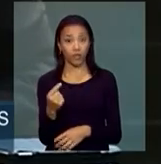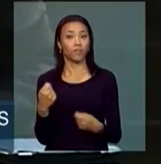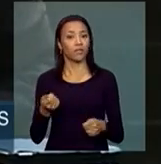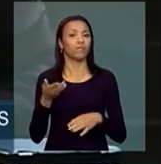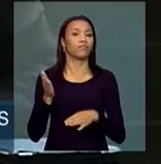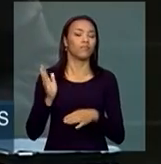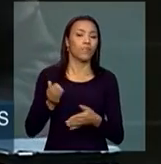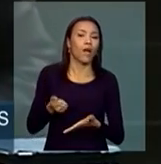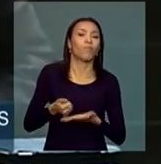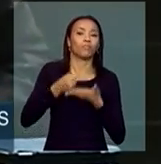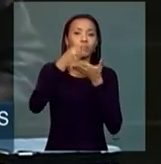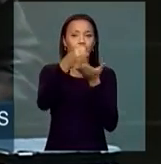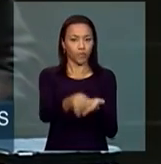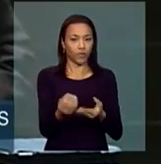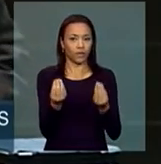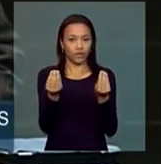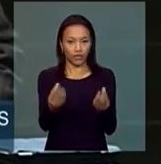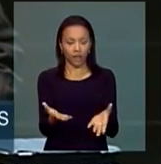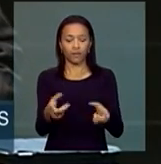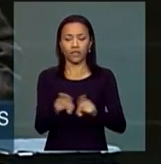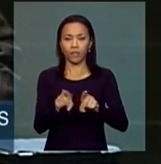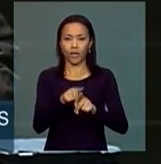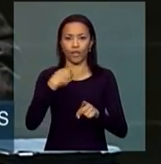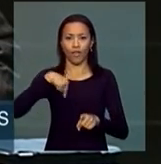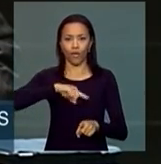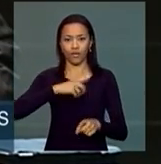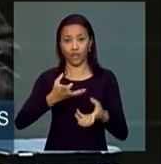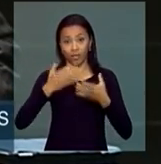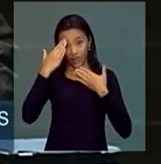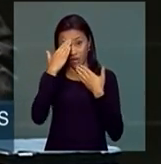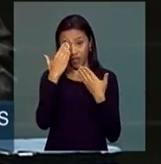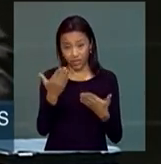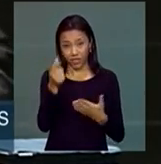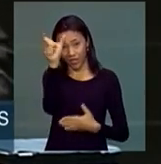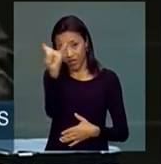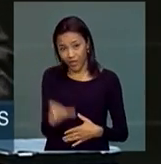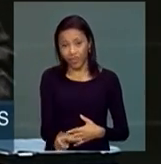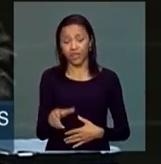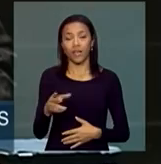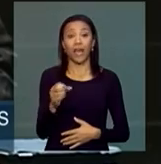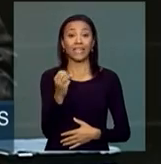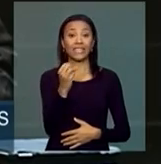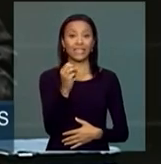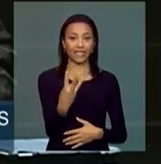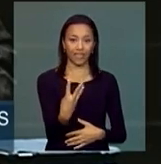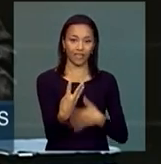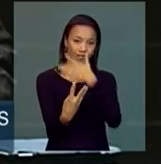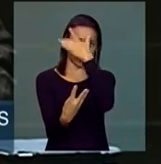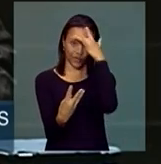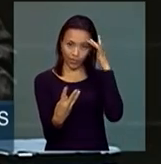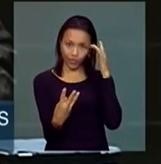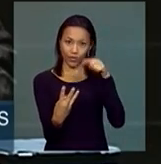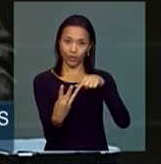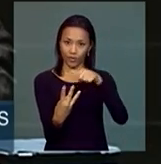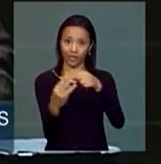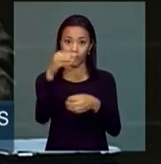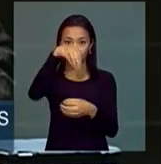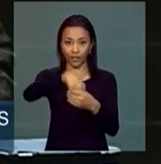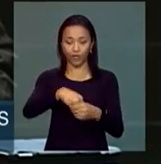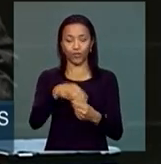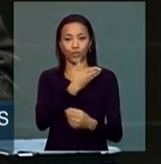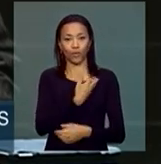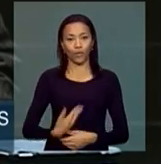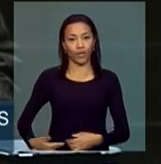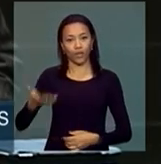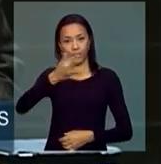dado suporte. E queremos agradecer, em particular, eu agradecer a três figuras do alto escalão do governo federal, e